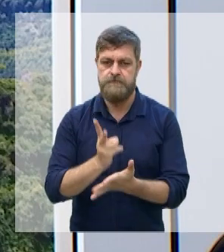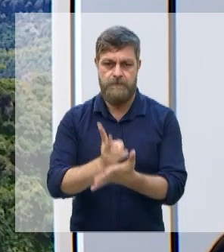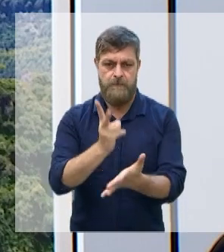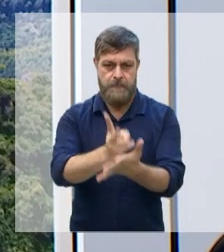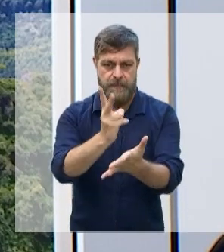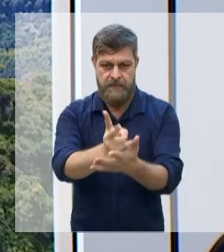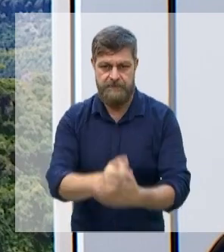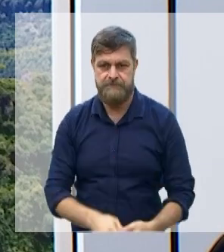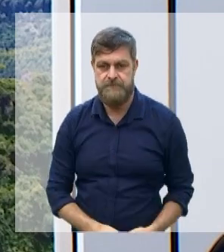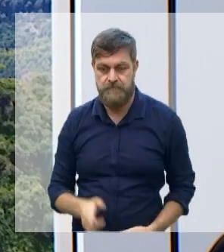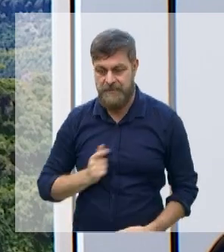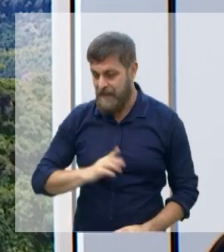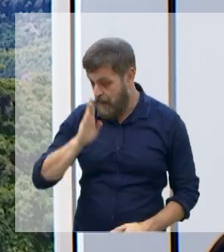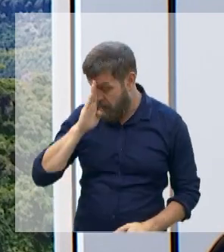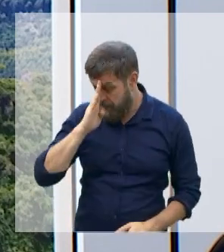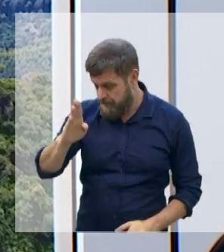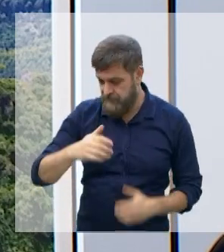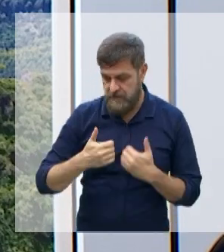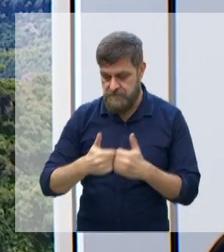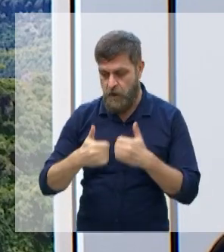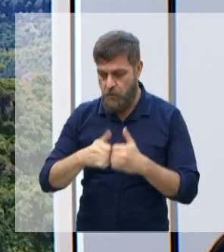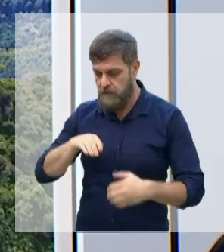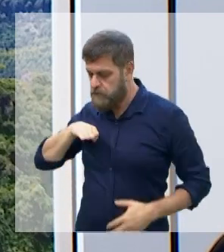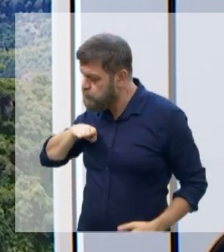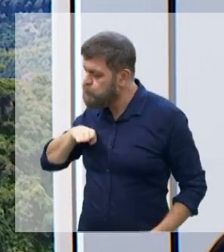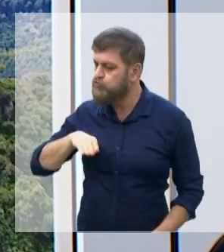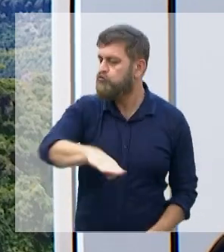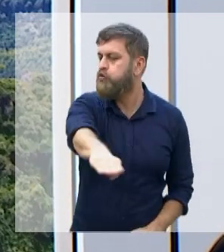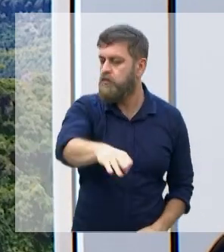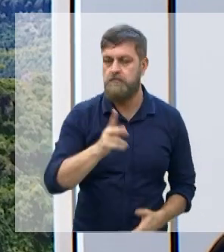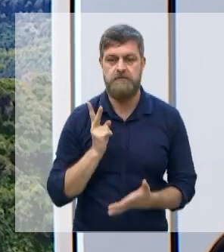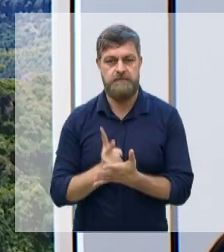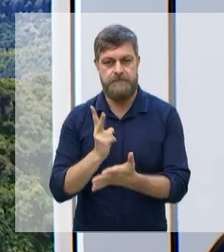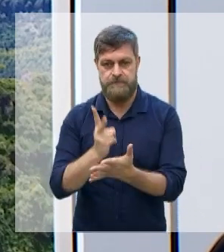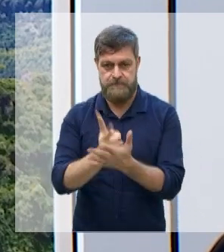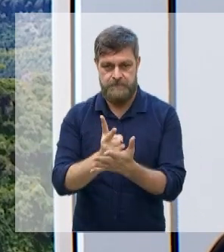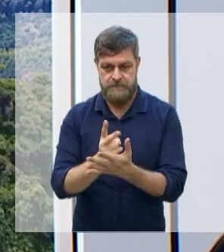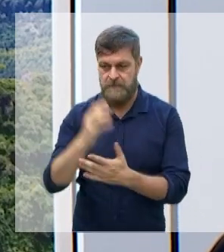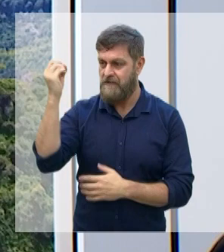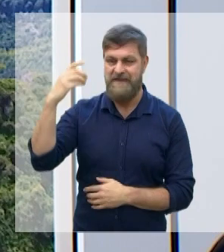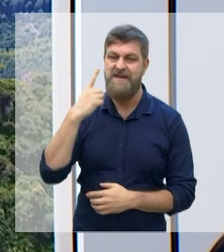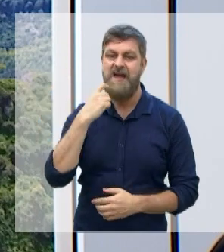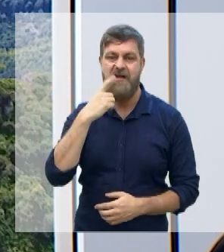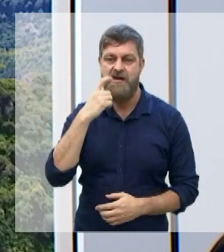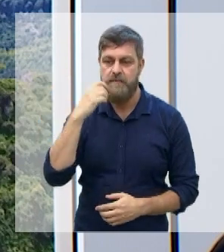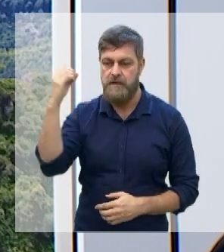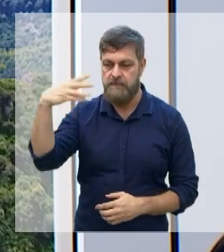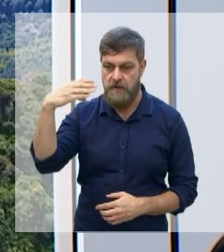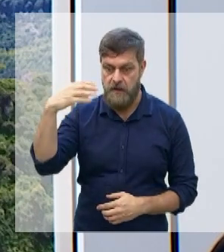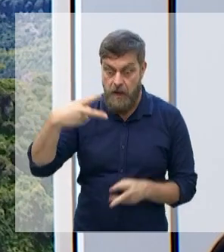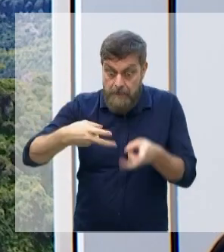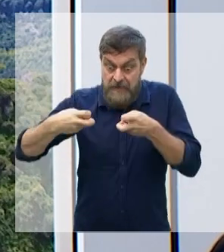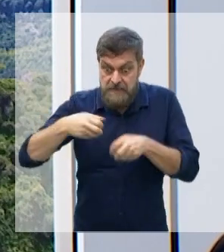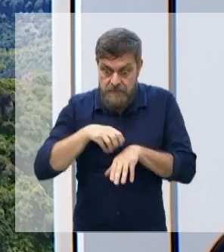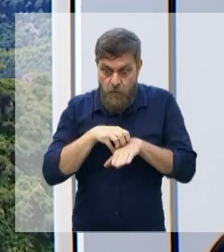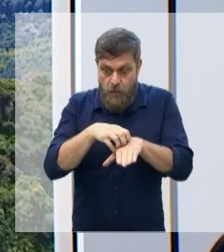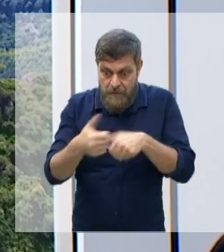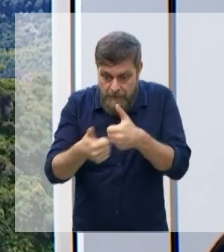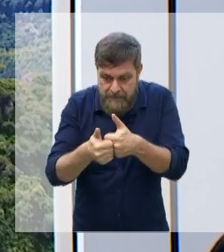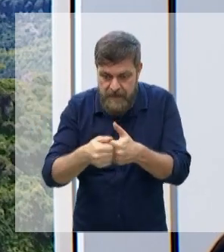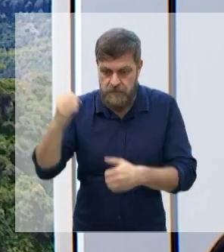de priorização semafórica com esses perfis todos com esse características 12 que eu